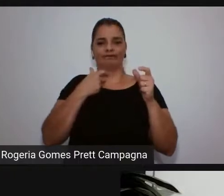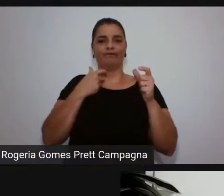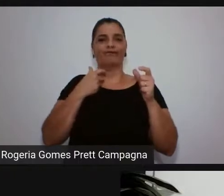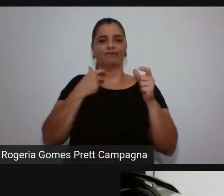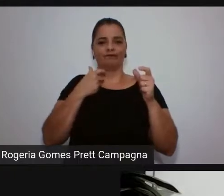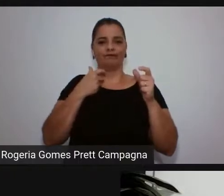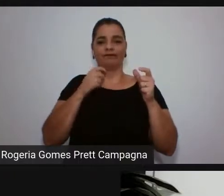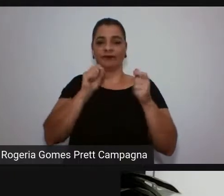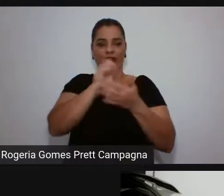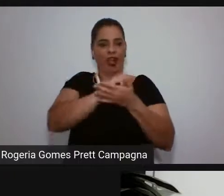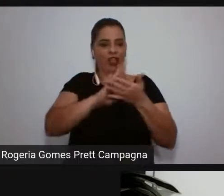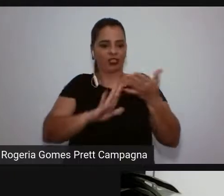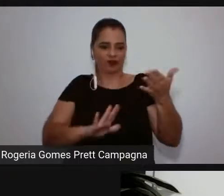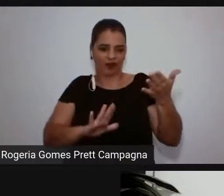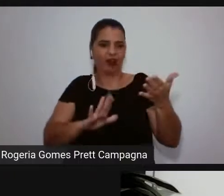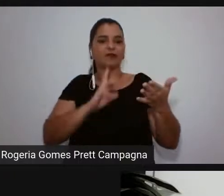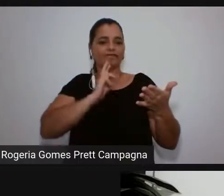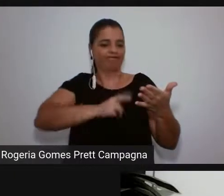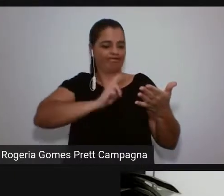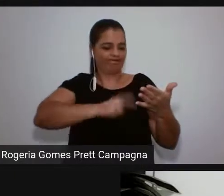devolver a atividade dele,